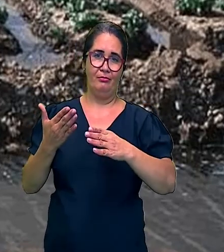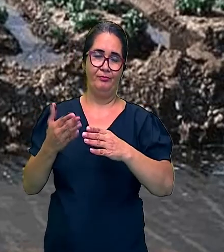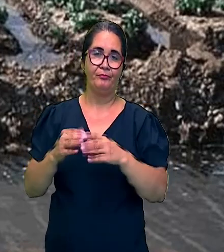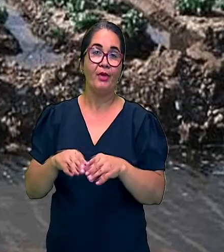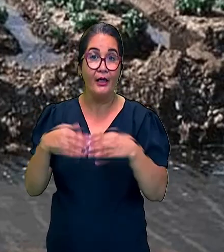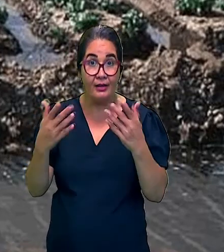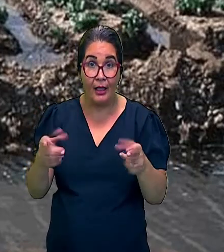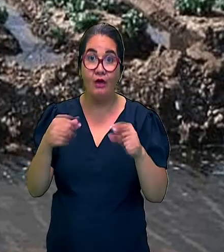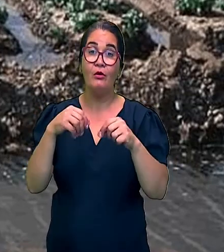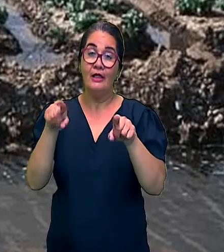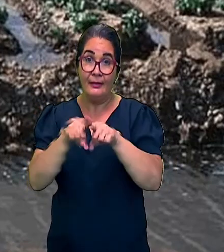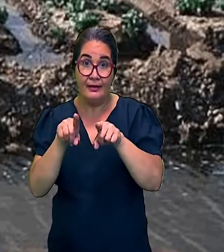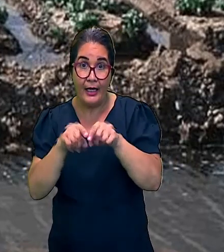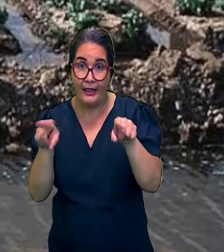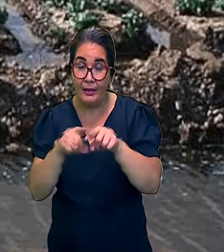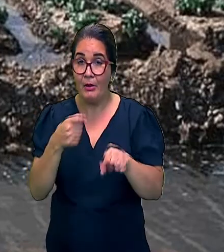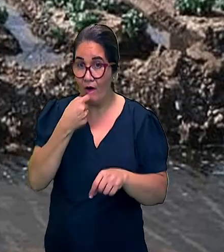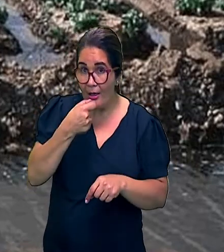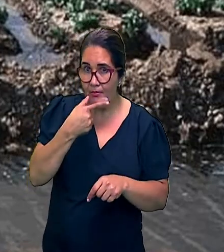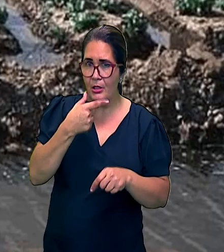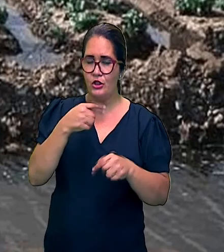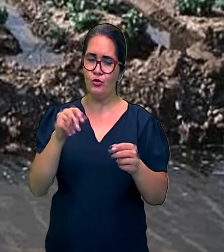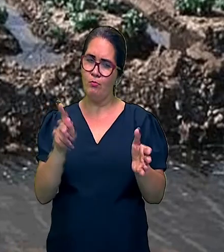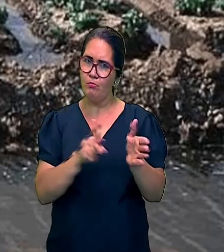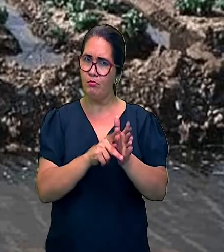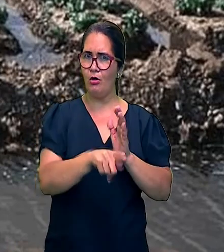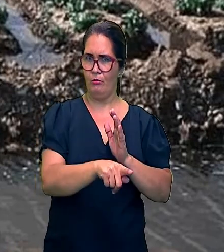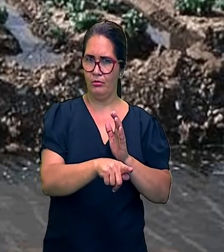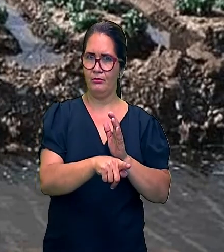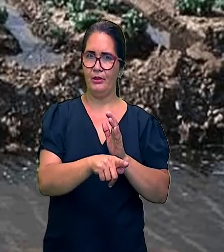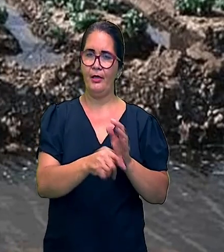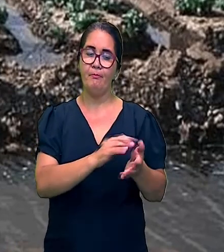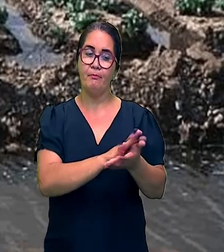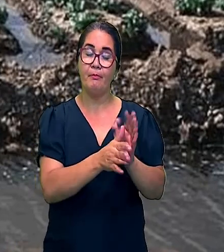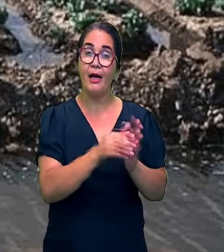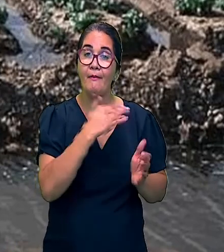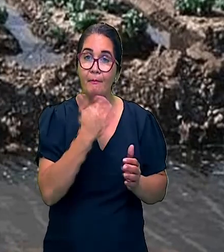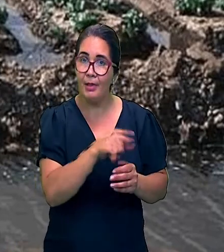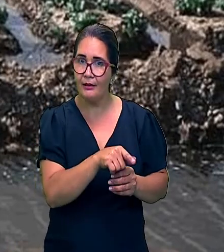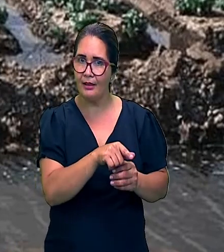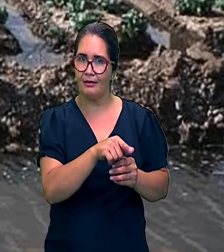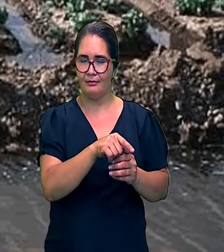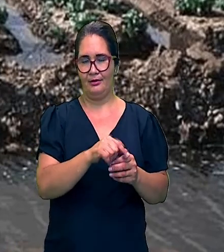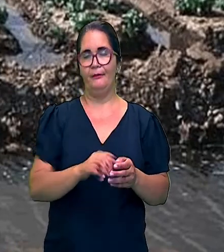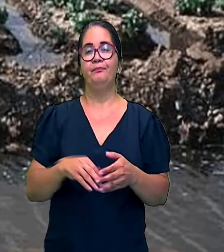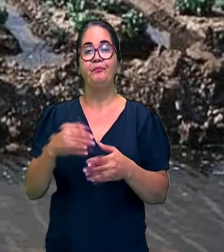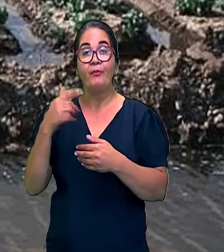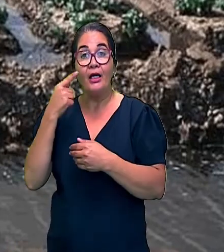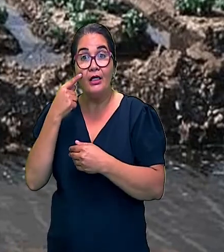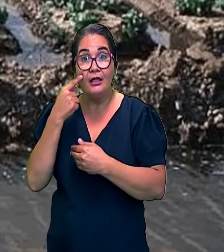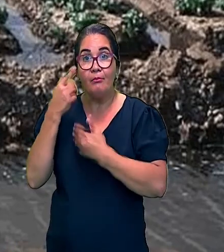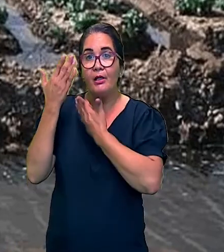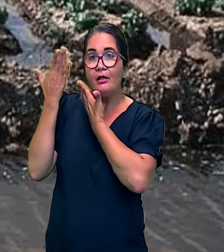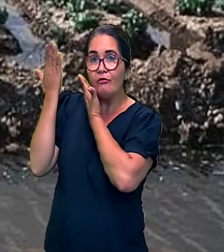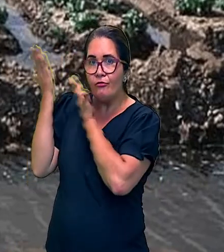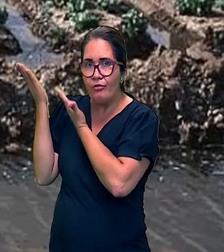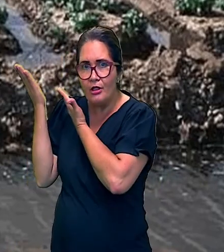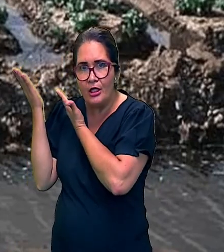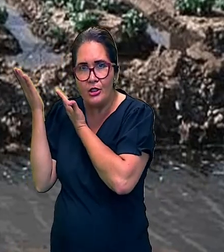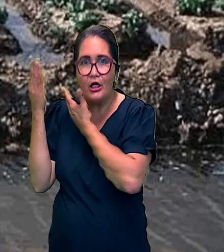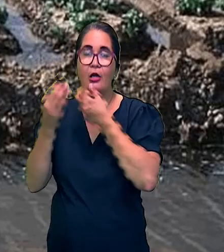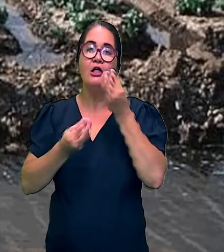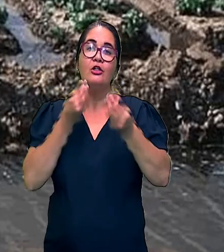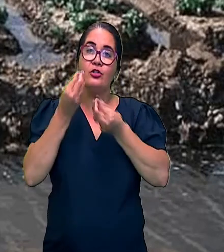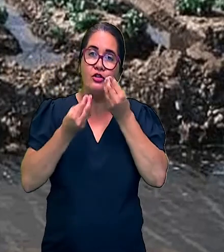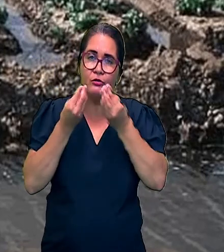mais alimentos. Esse excedente possibilitou as comunidades neolíticas a